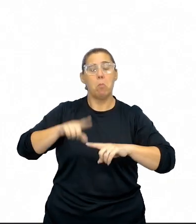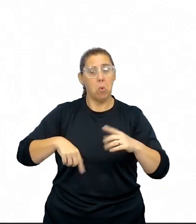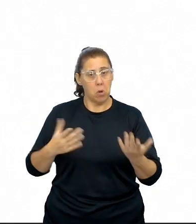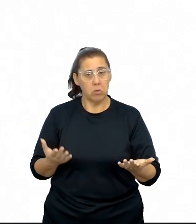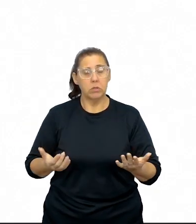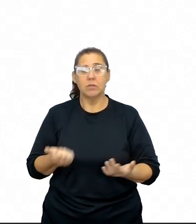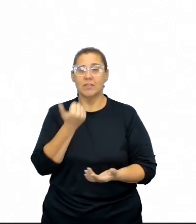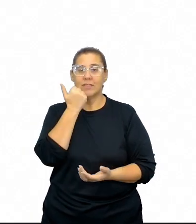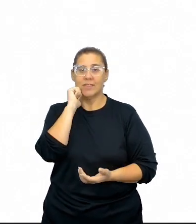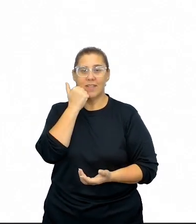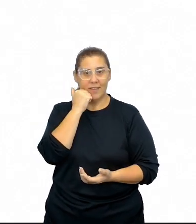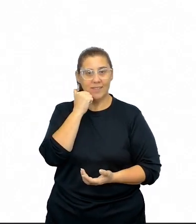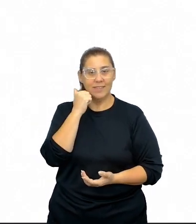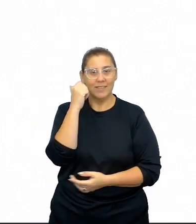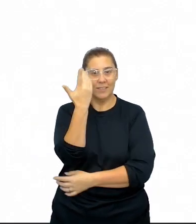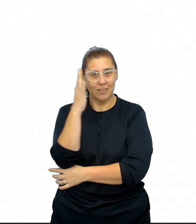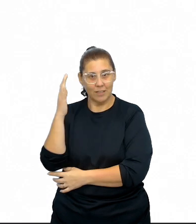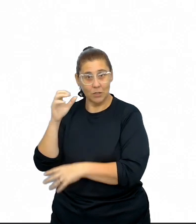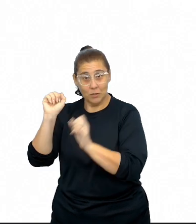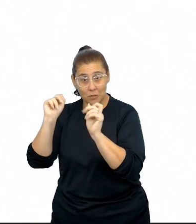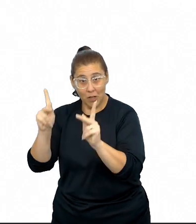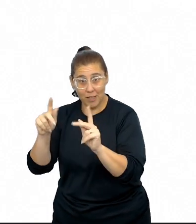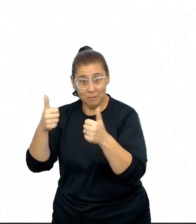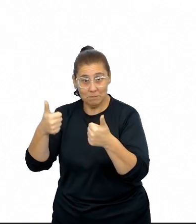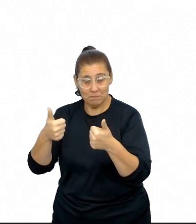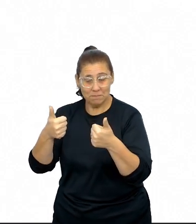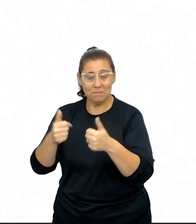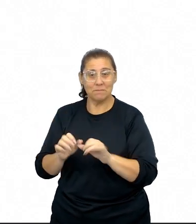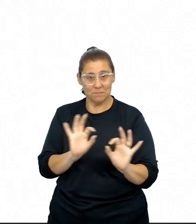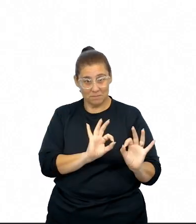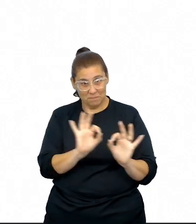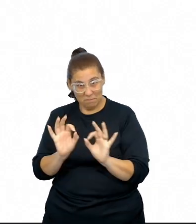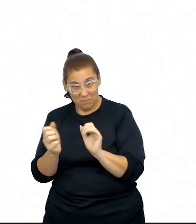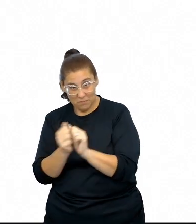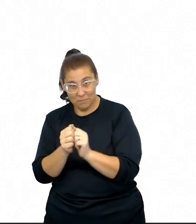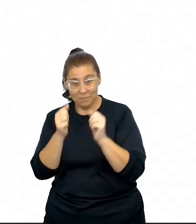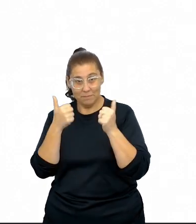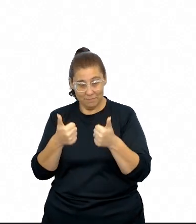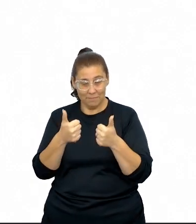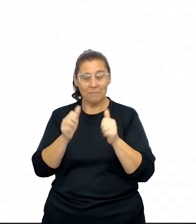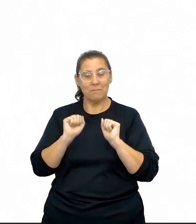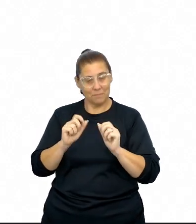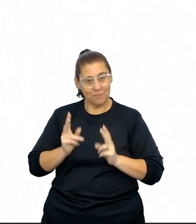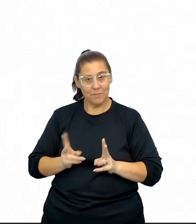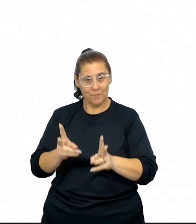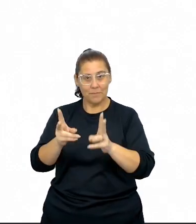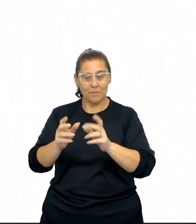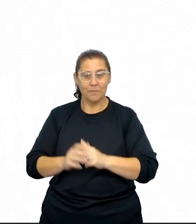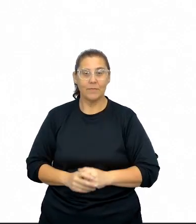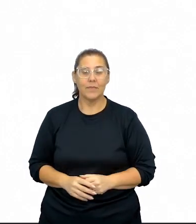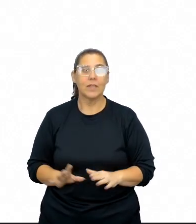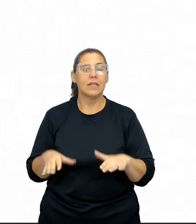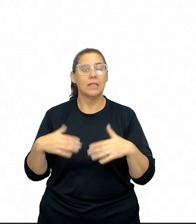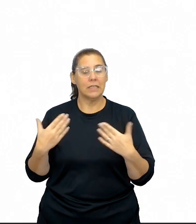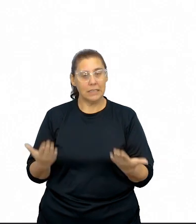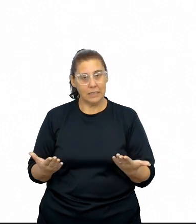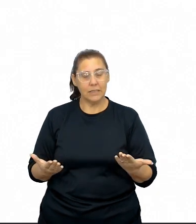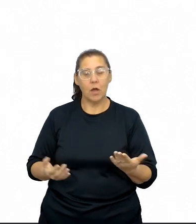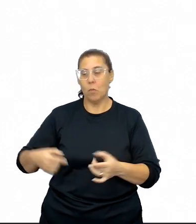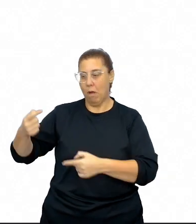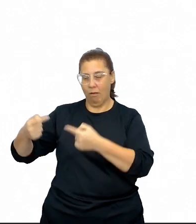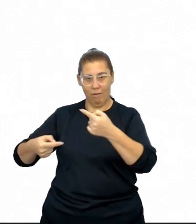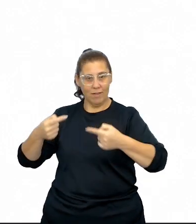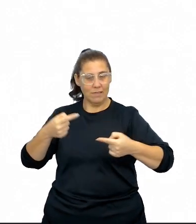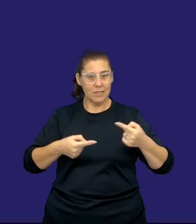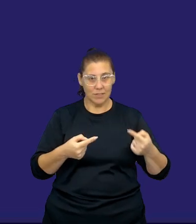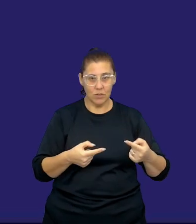ciência da natureza. Tudo certo, gente? Estão acompanhando comigo? Podemos prosseguir? Né? Então, com essa discussão,